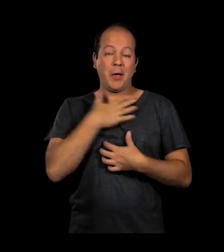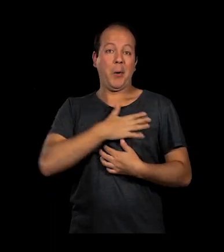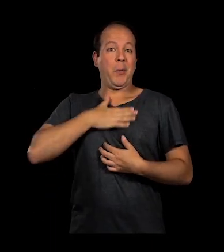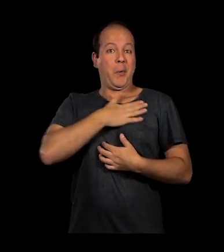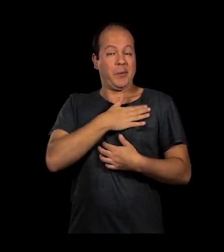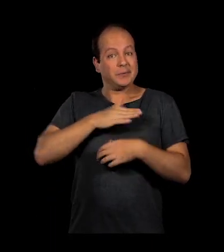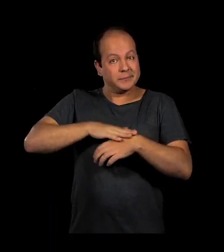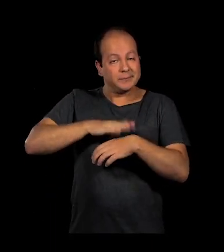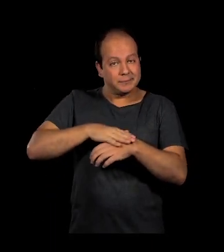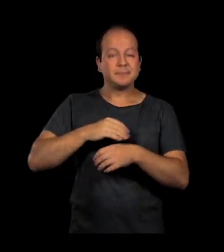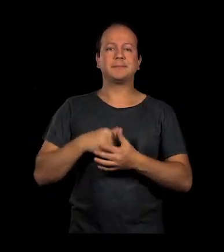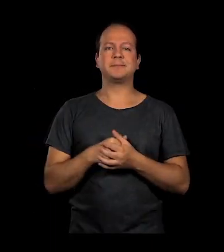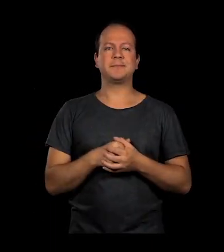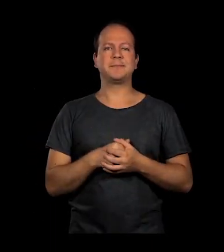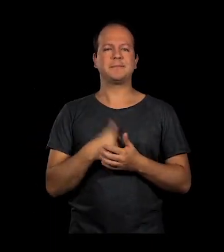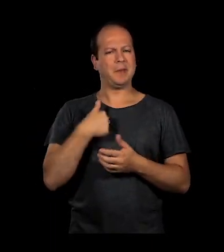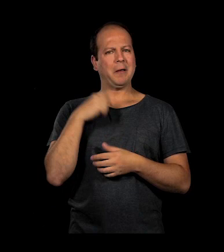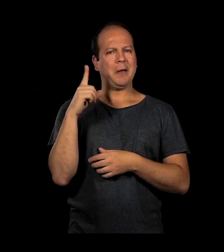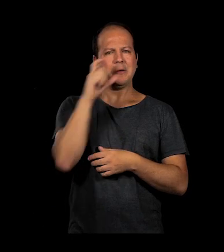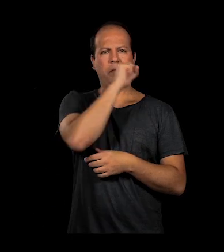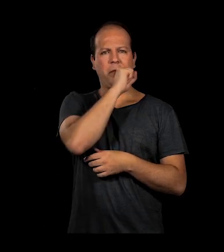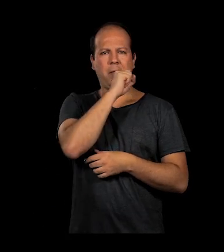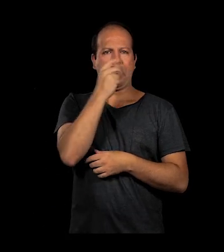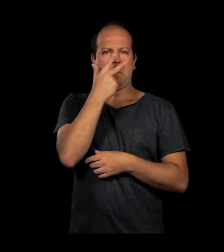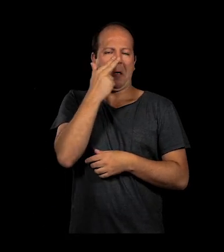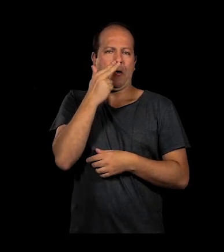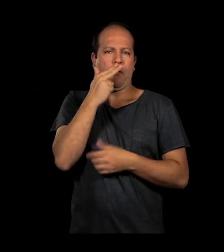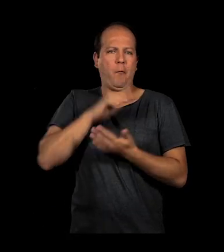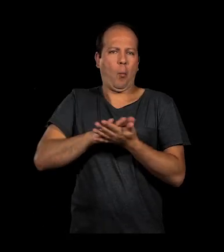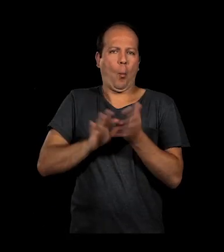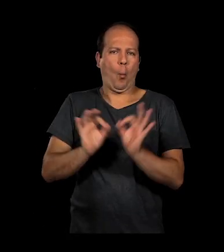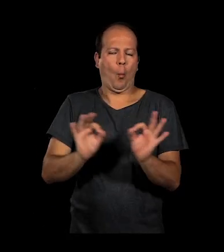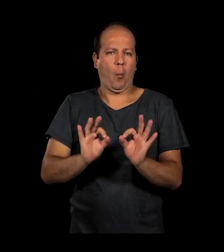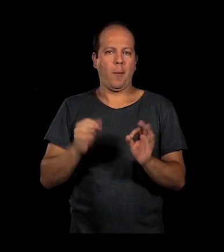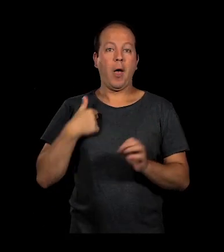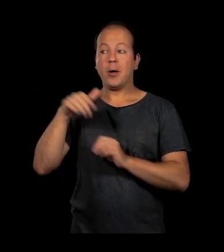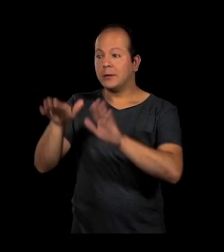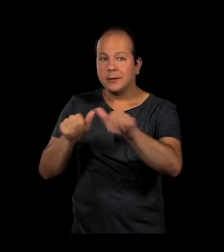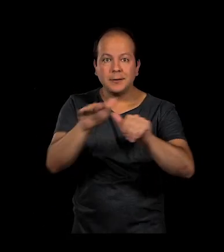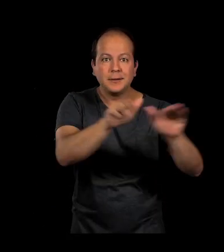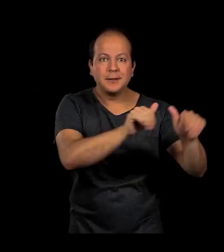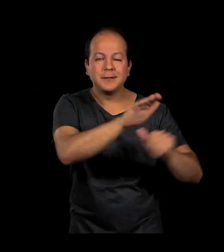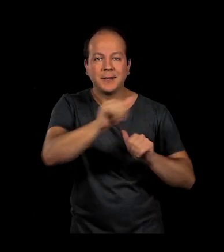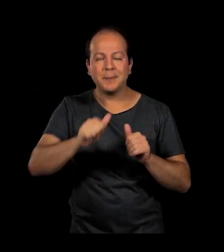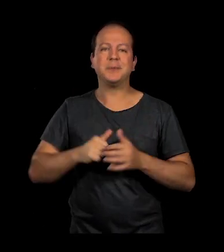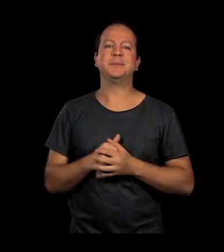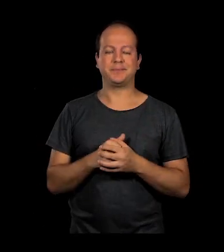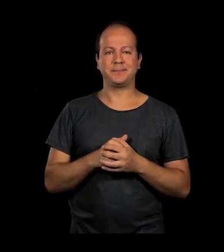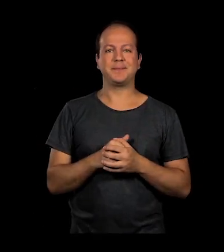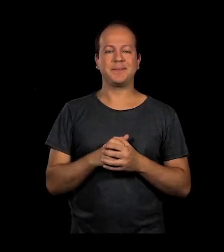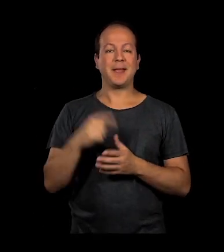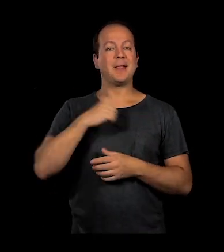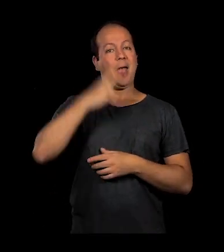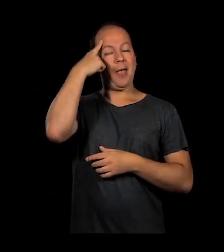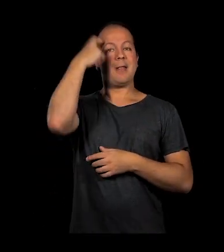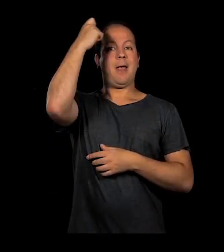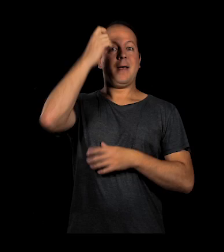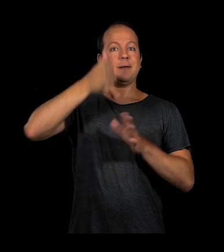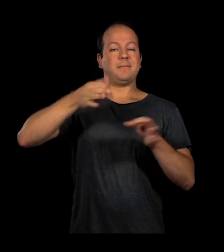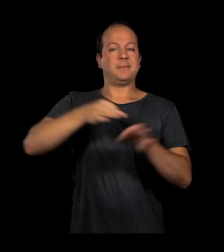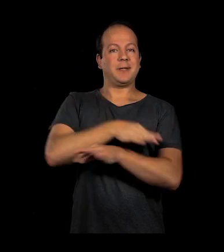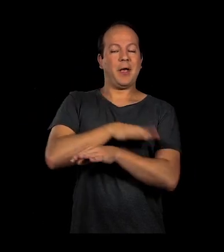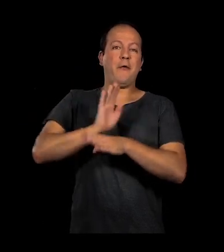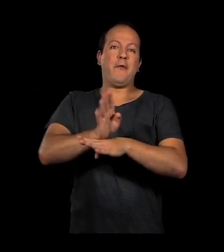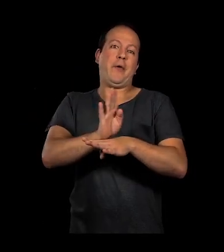é difícil porque eu não faço nada na verdade se chama eu tenho eu tenho essa ideia quer